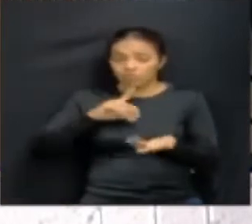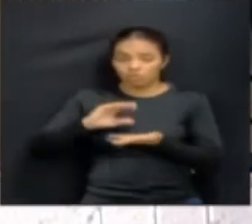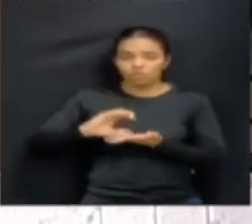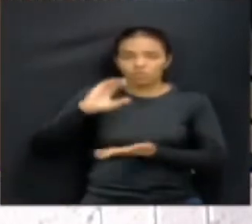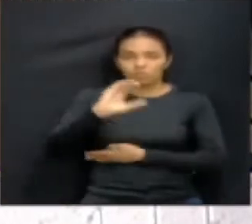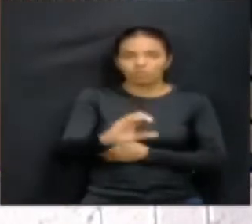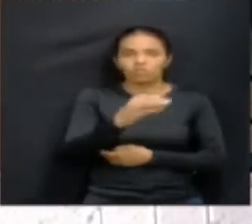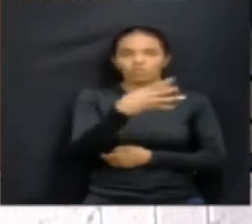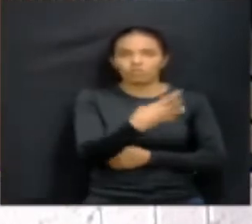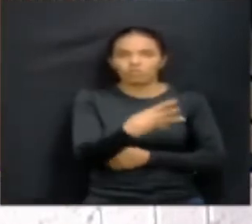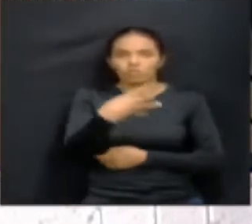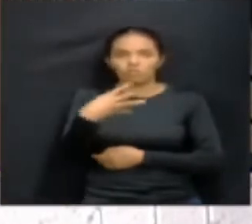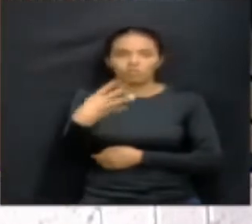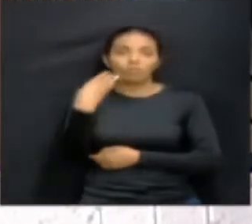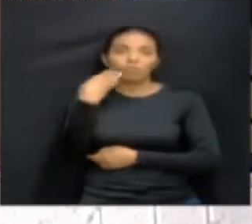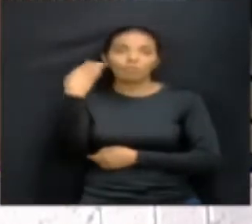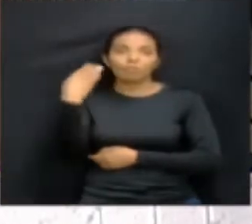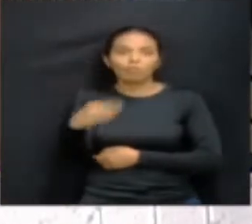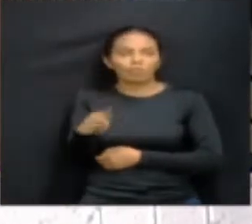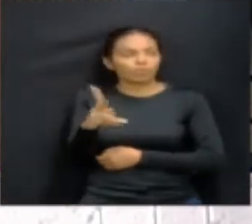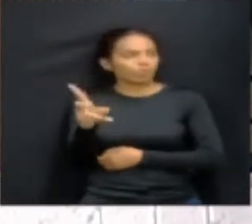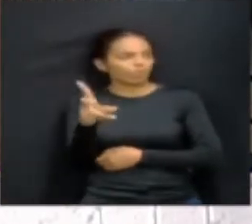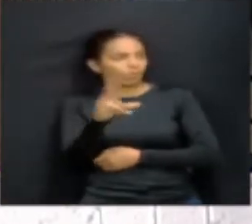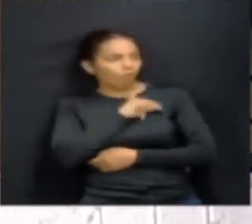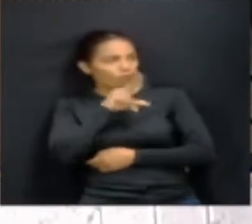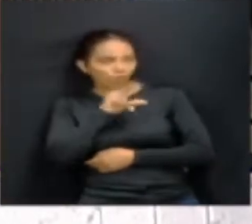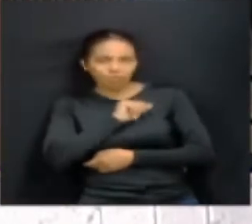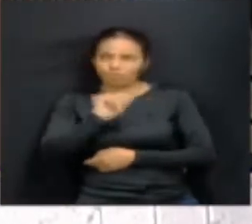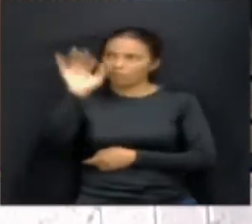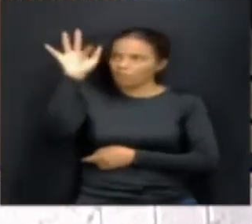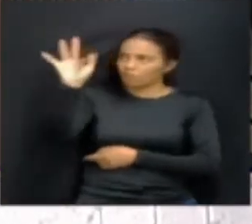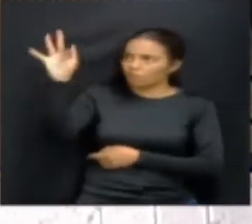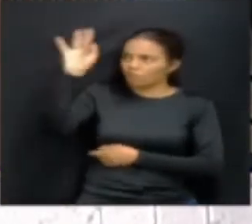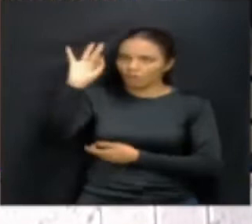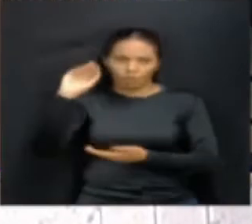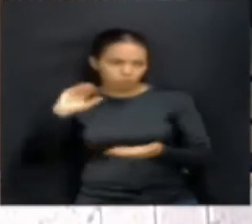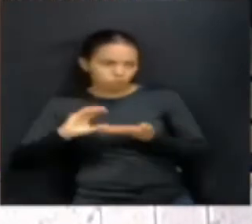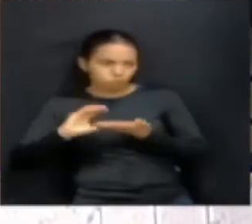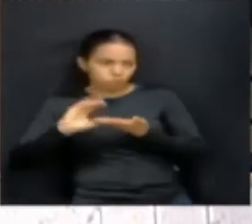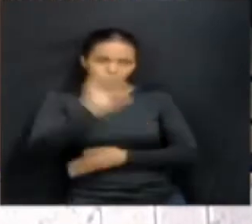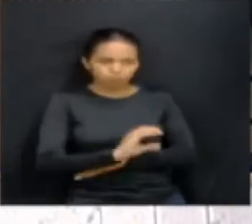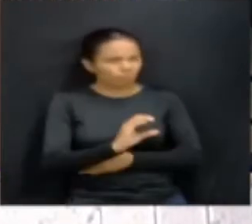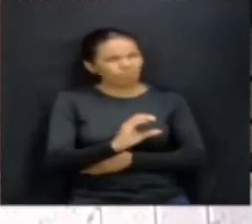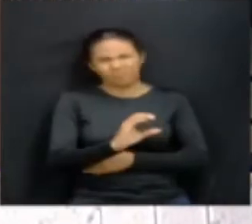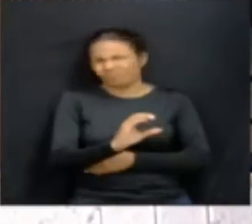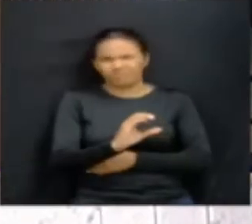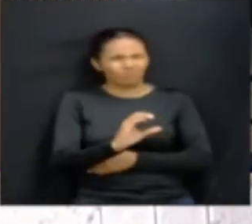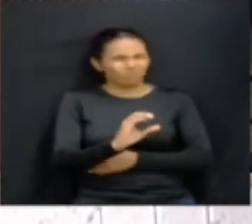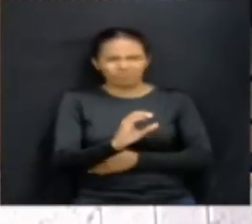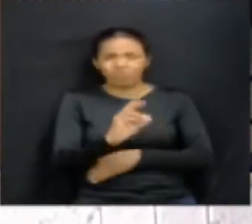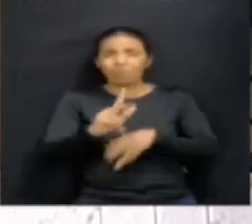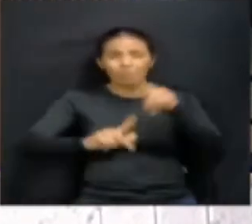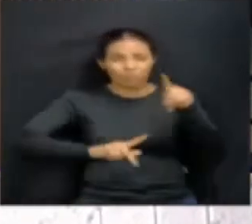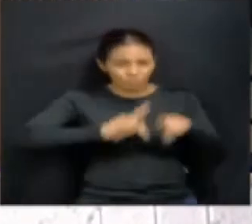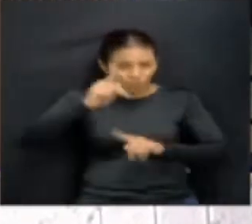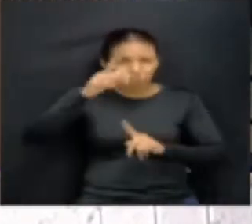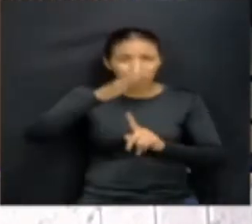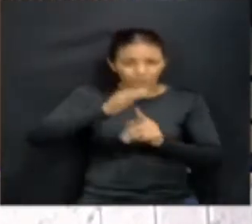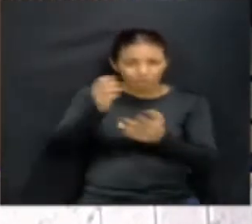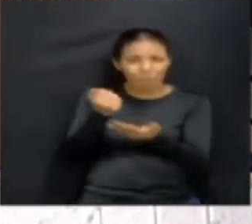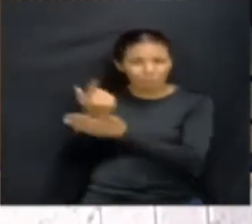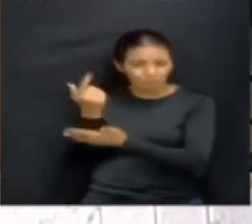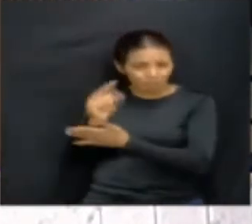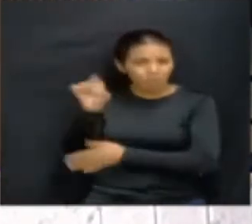até parece que é o dinheiro aportado do governo federal ali não existe isso vai ser pago com o dinheiro do povo Paranaense e pasmem